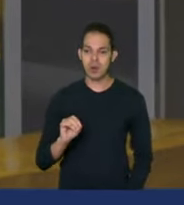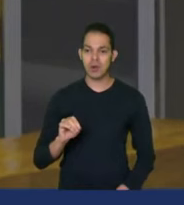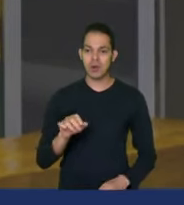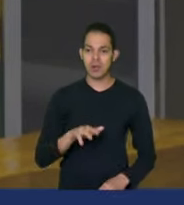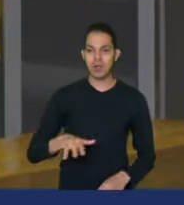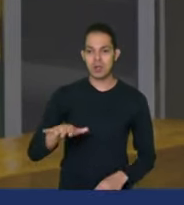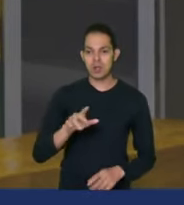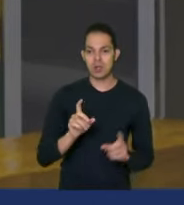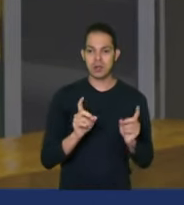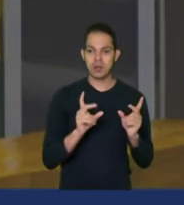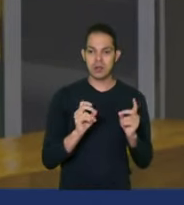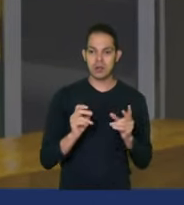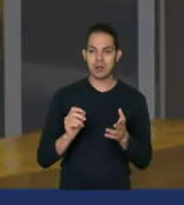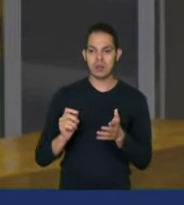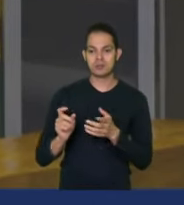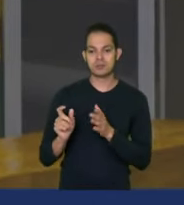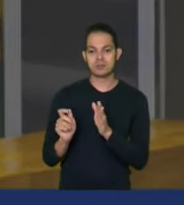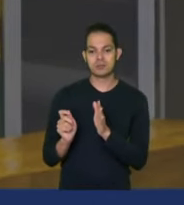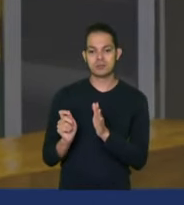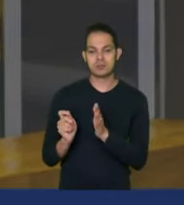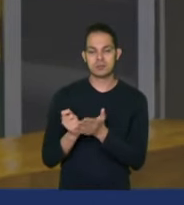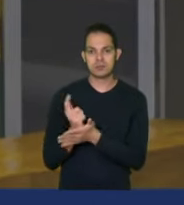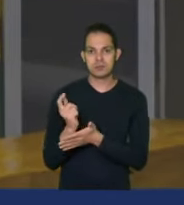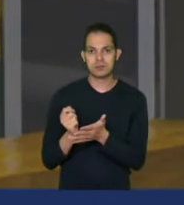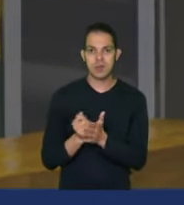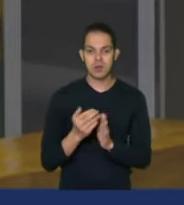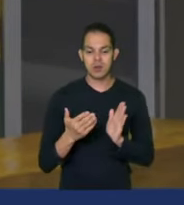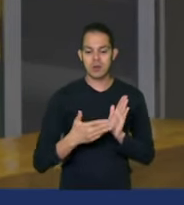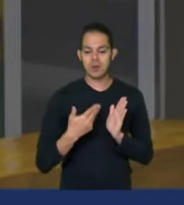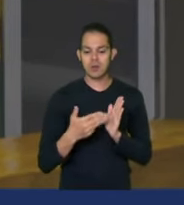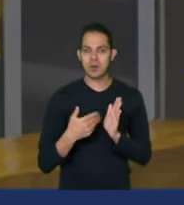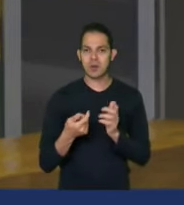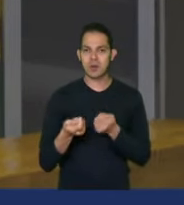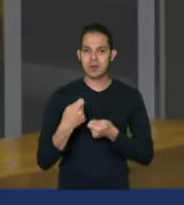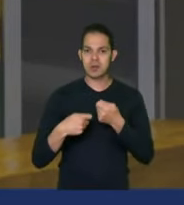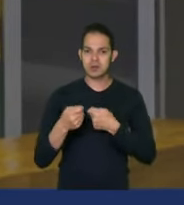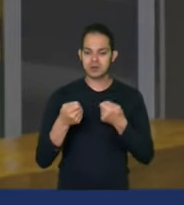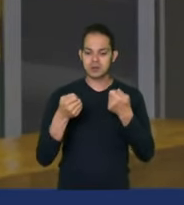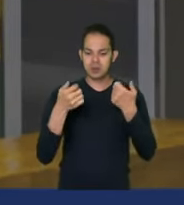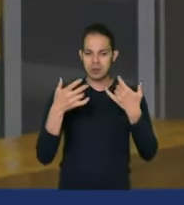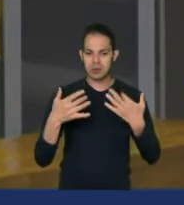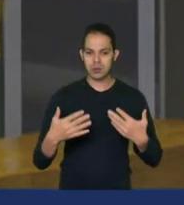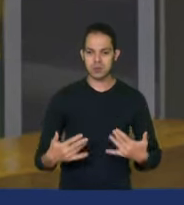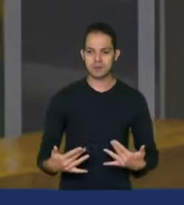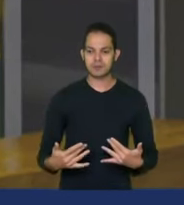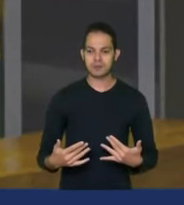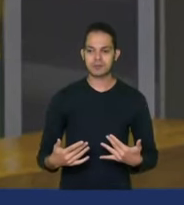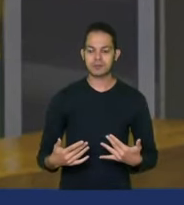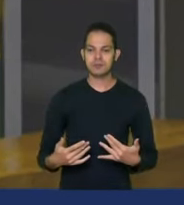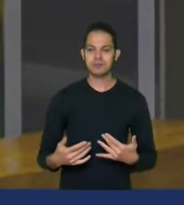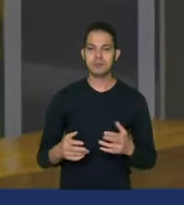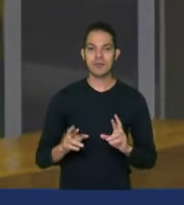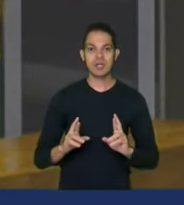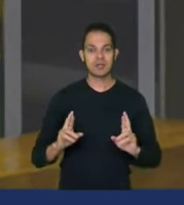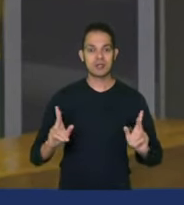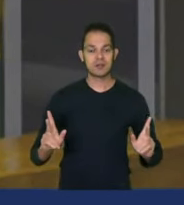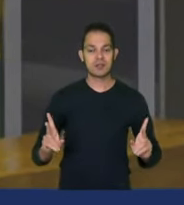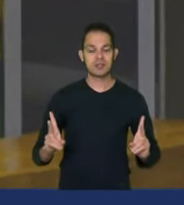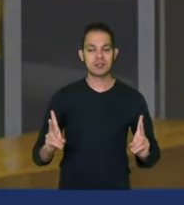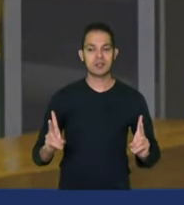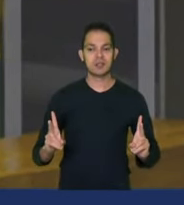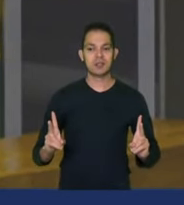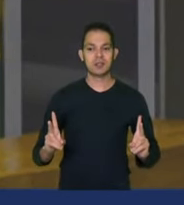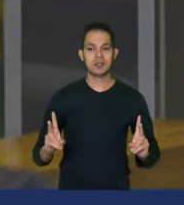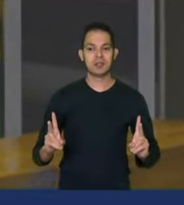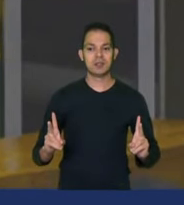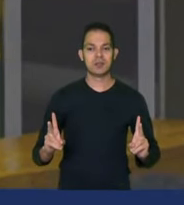como diz o manual de economia, deve ser regulado quando ocorrem essas estruturas que se diferenciam do